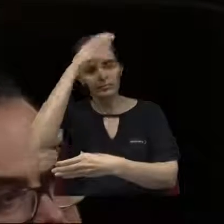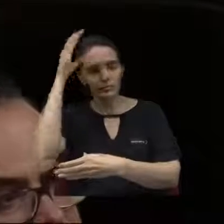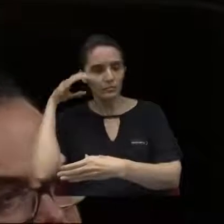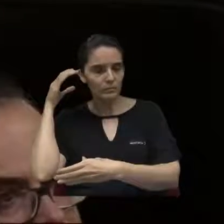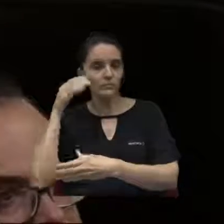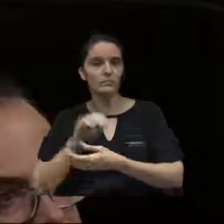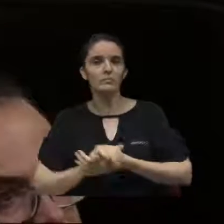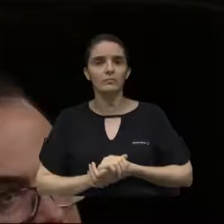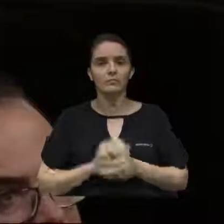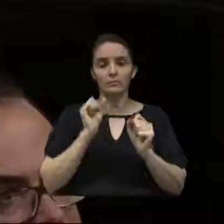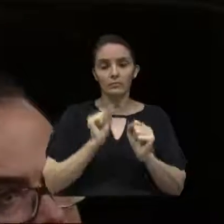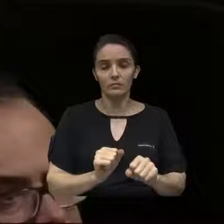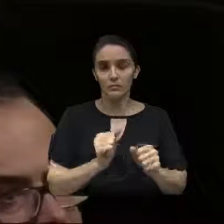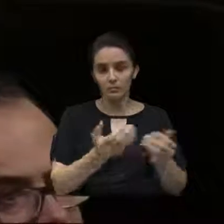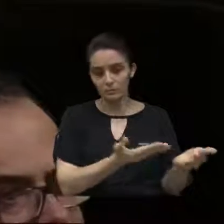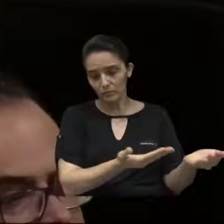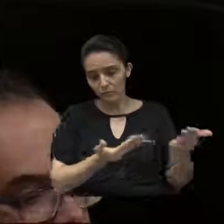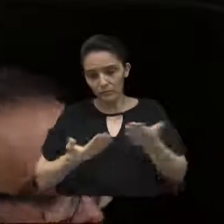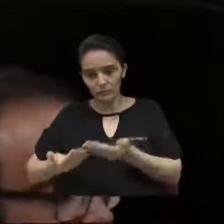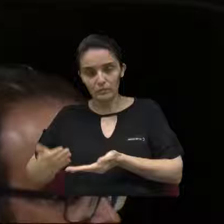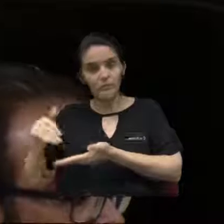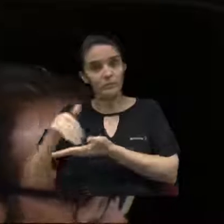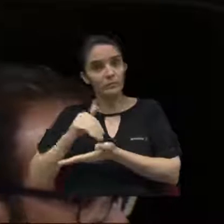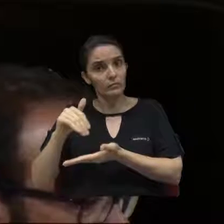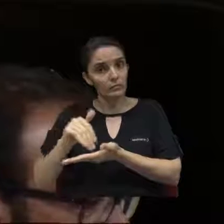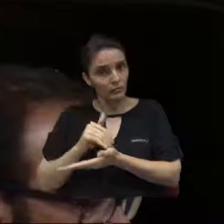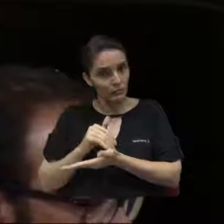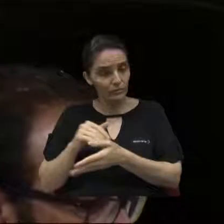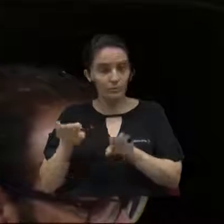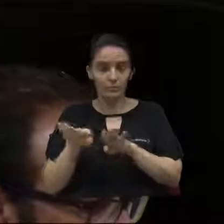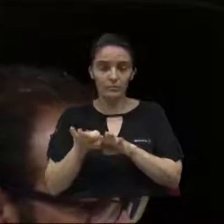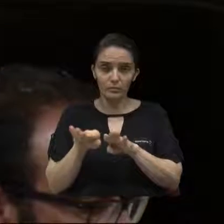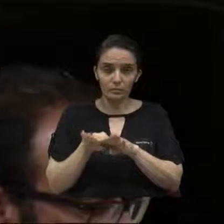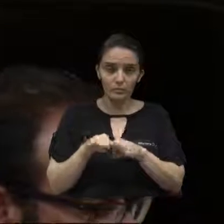pode estar convidando o secretário, convidando